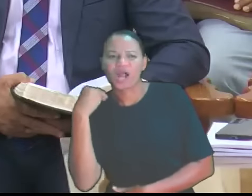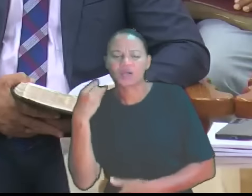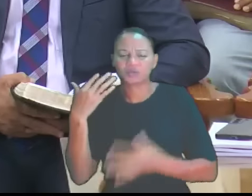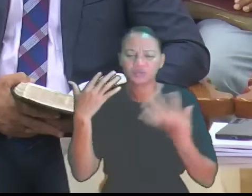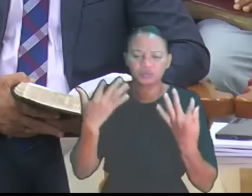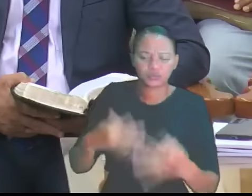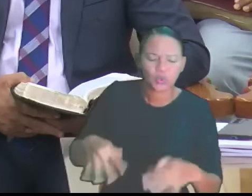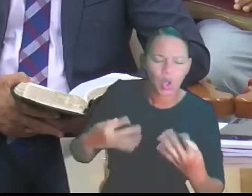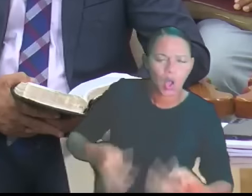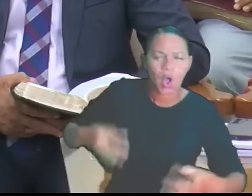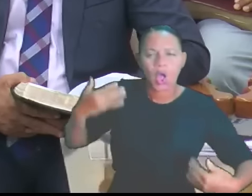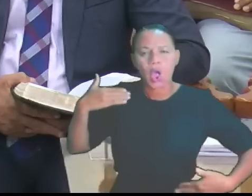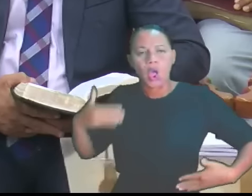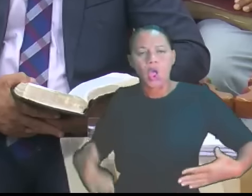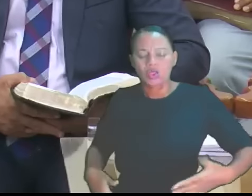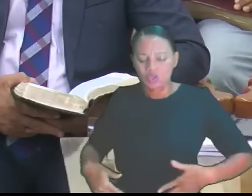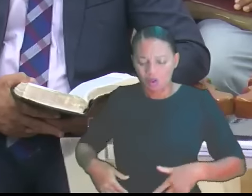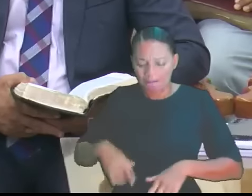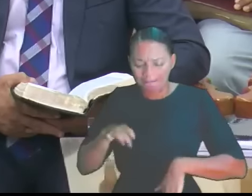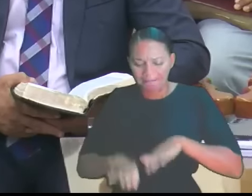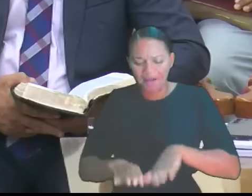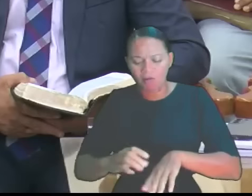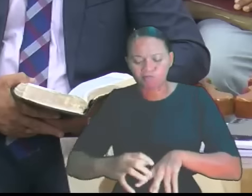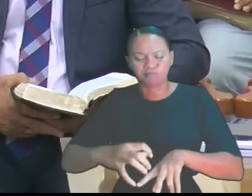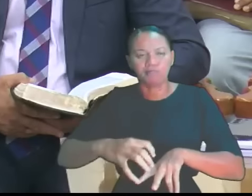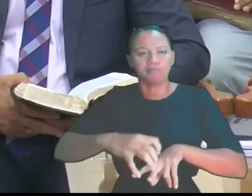e nem os pés